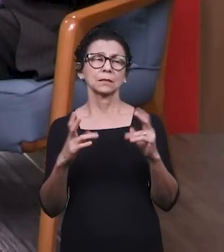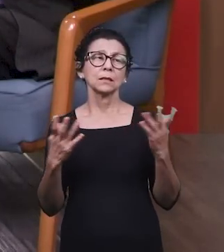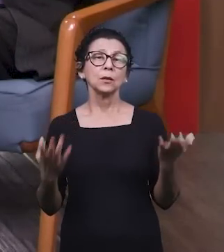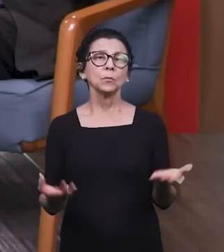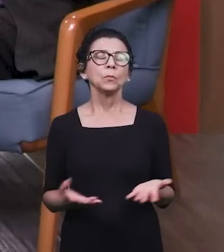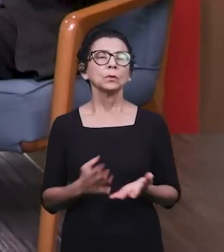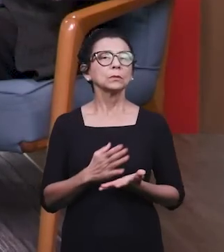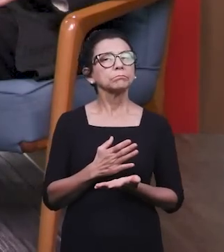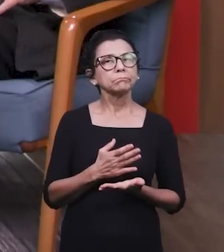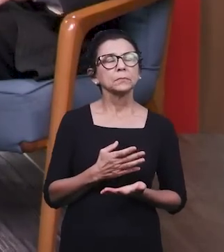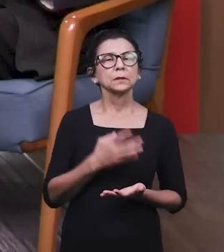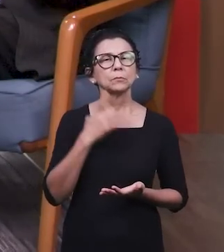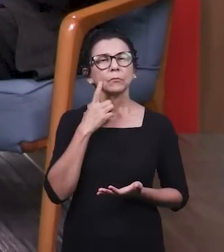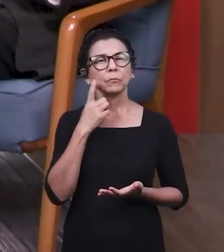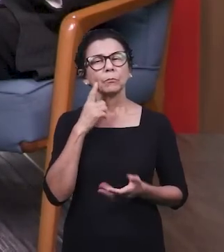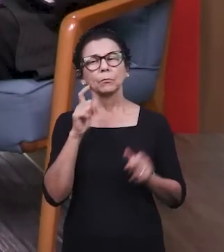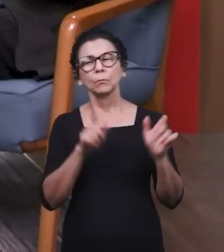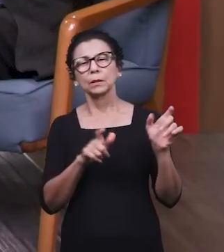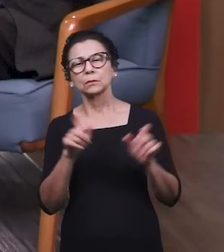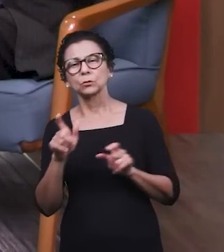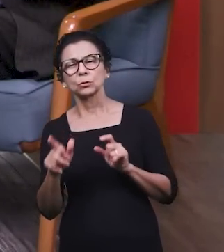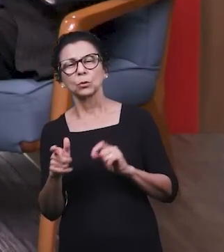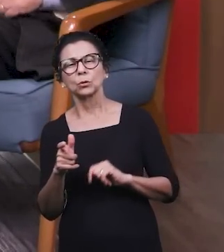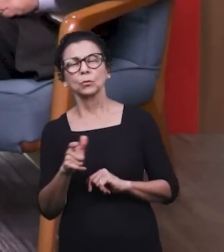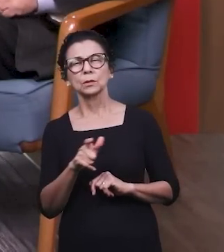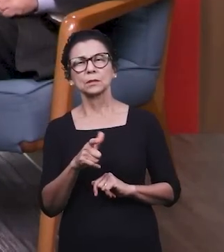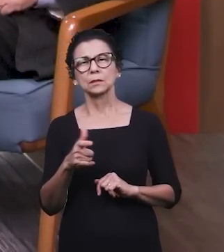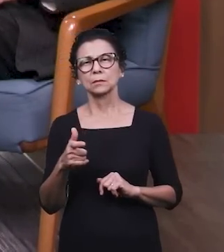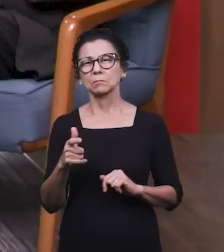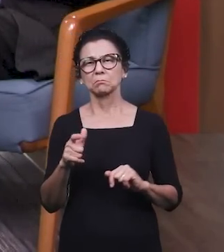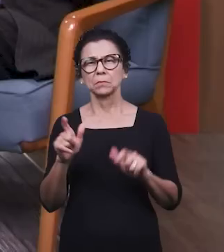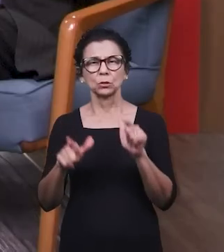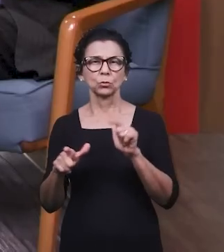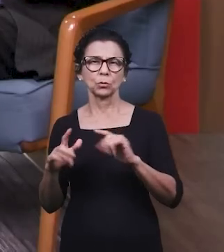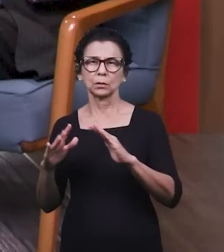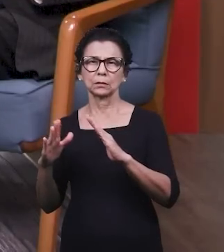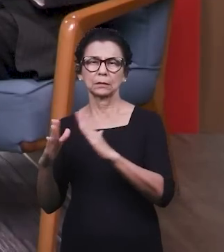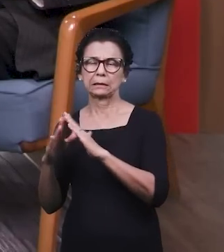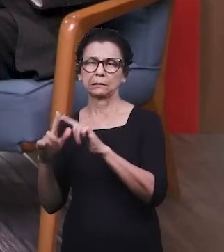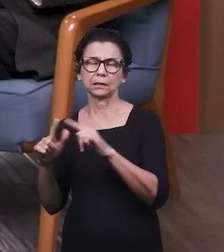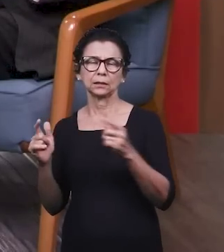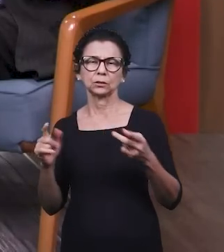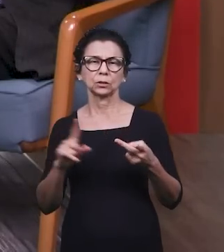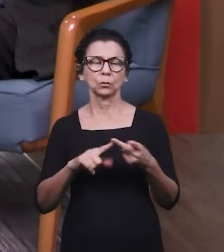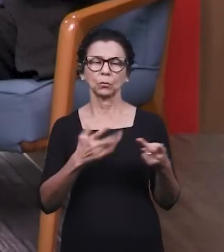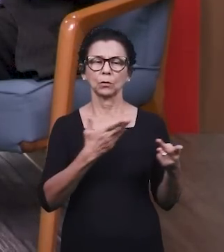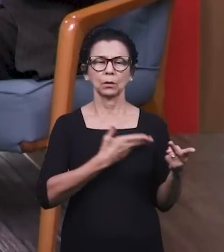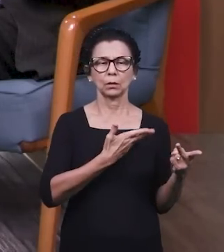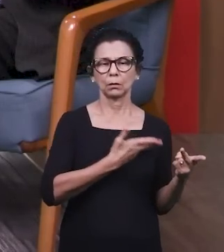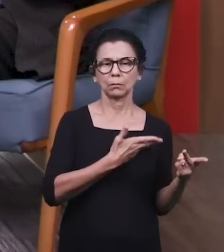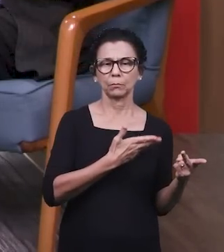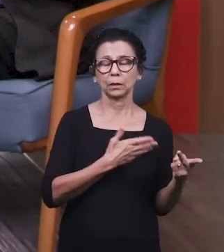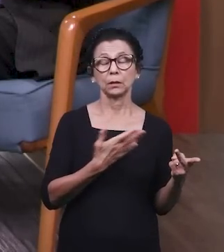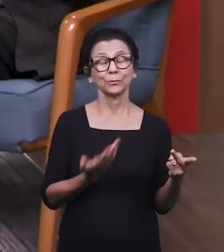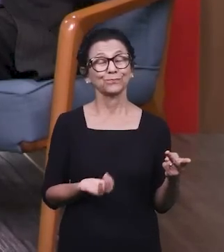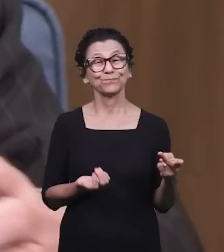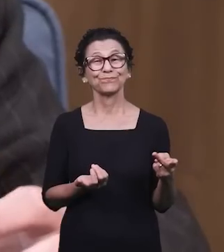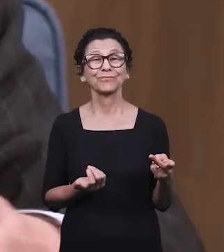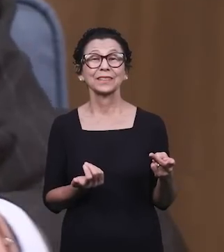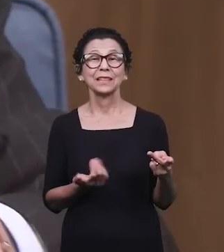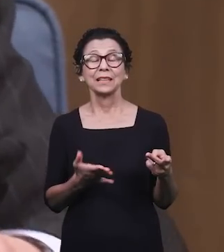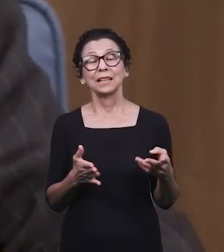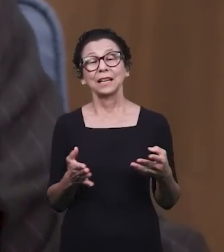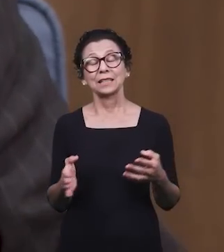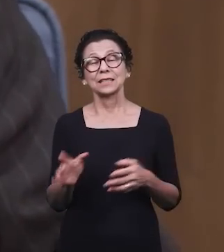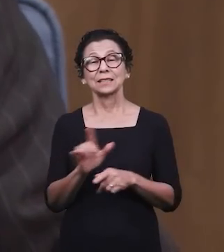pessoas, a gente vê a situação, os irmãos e amigos, né, que às vezes se perdem até mesmo na questão da